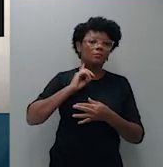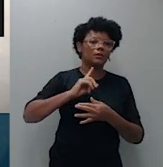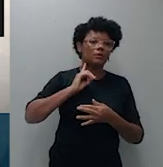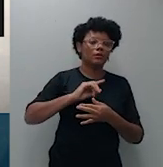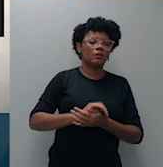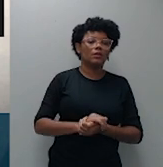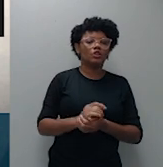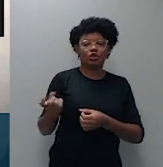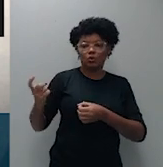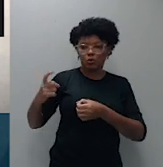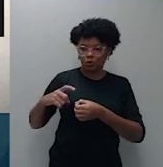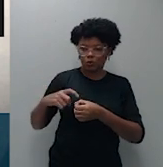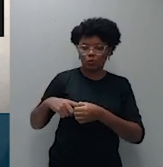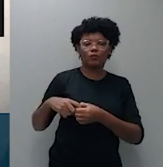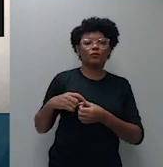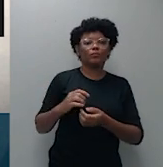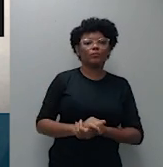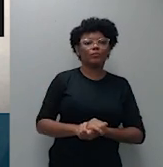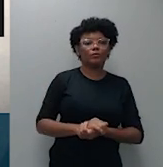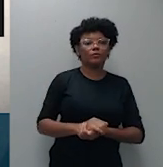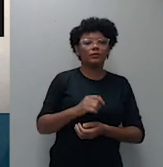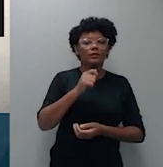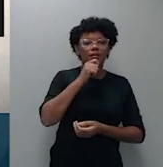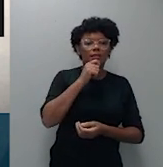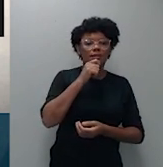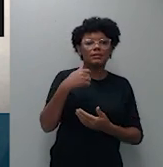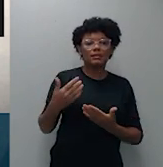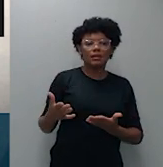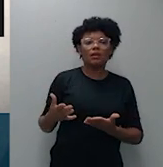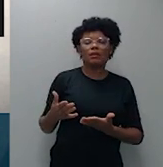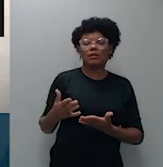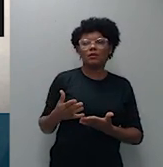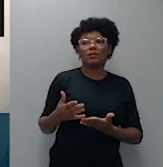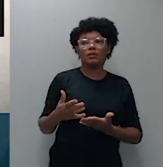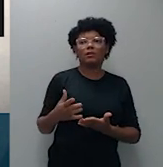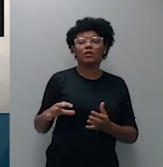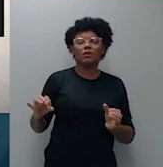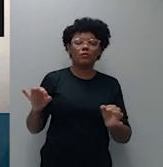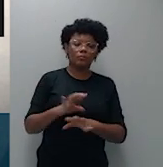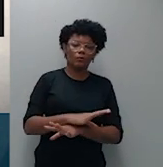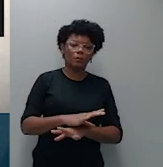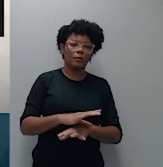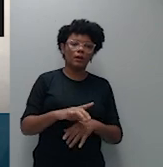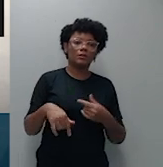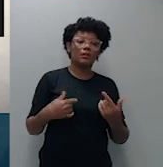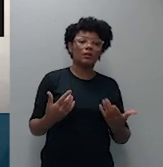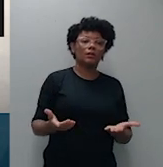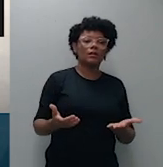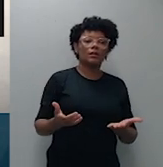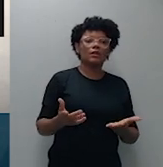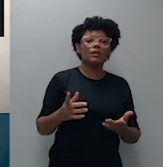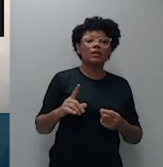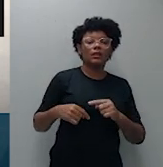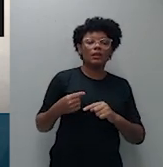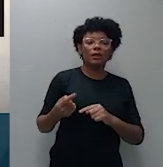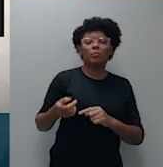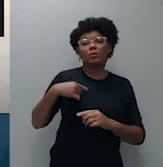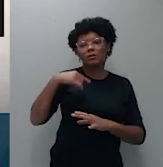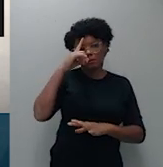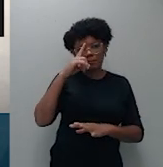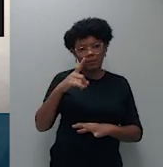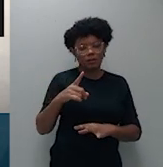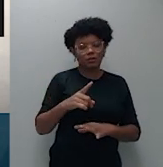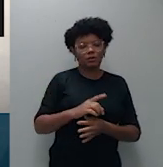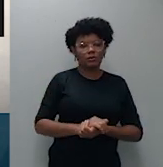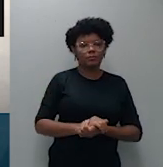de Justiça de Minas Gerais novamente por conta da ausência de prestação jurisdicional completa Ao menos para que desde logo